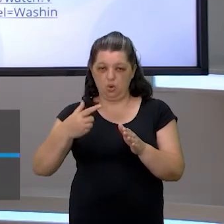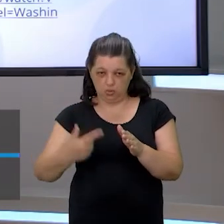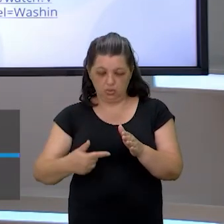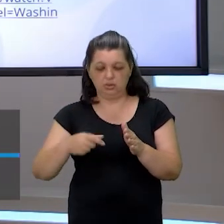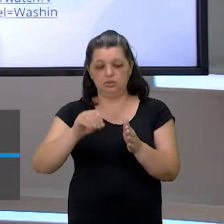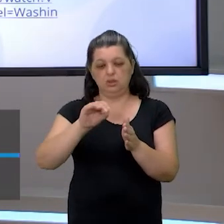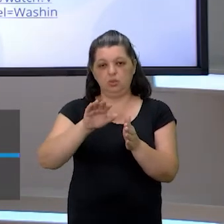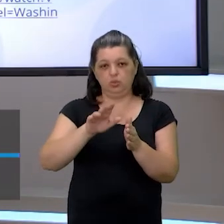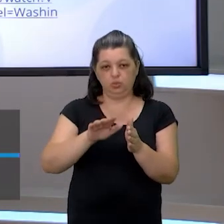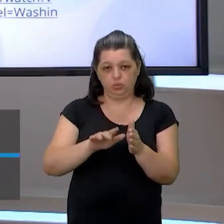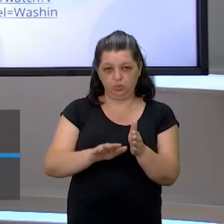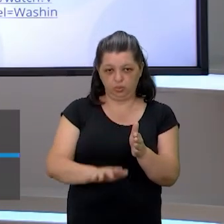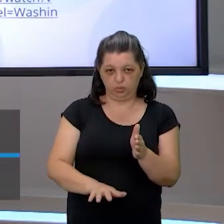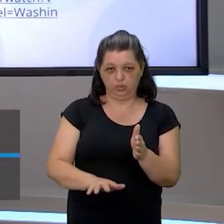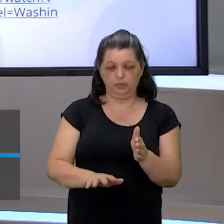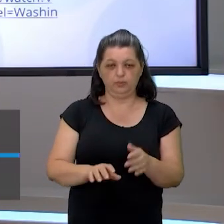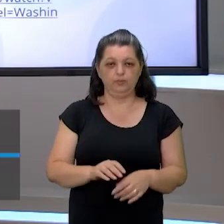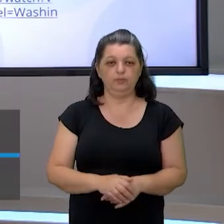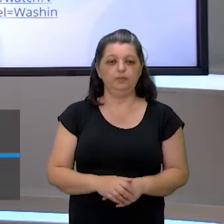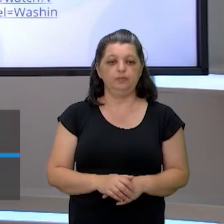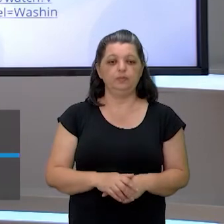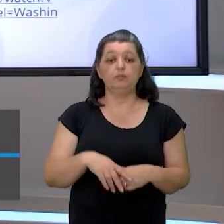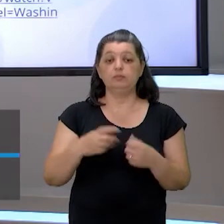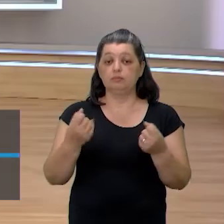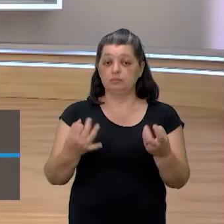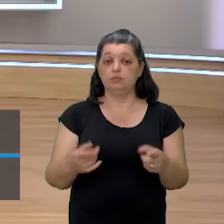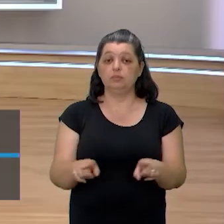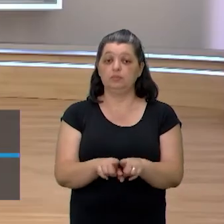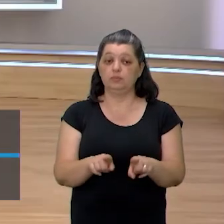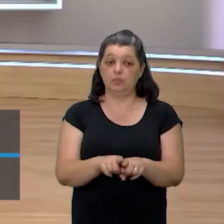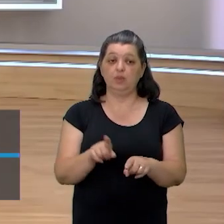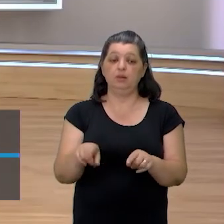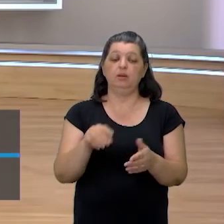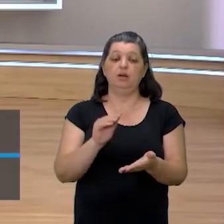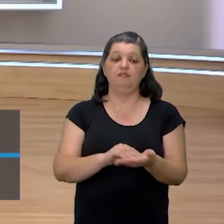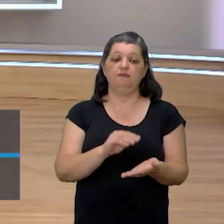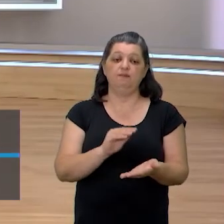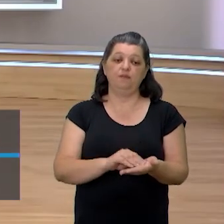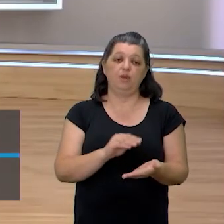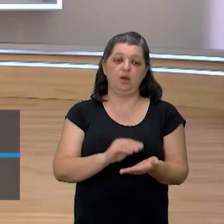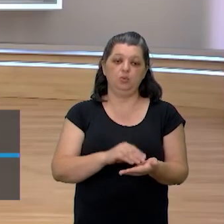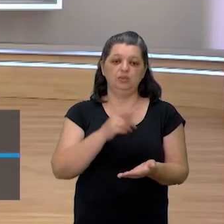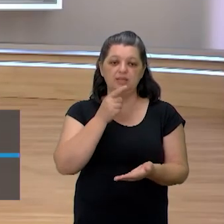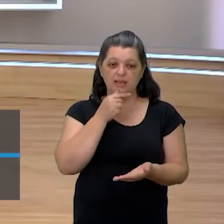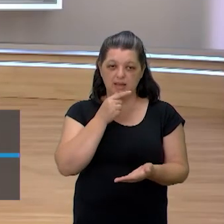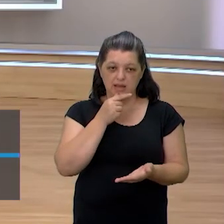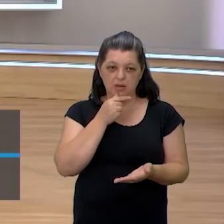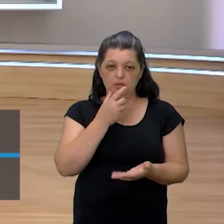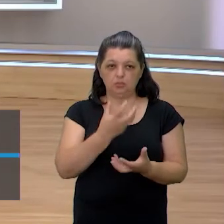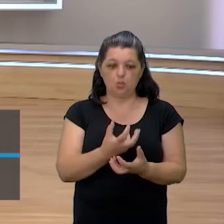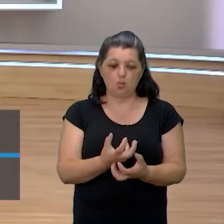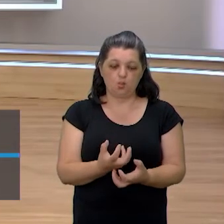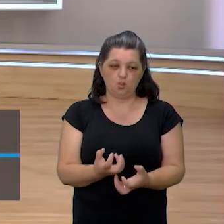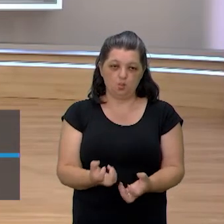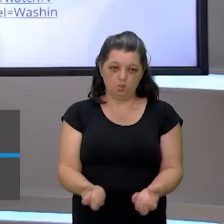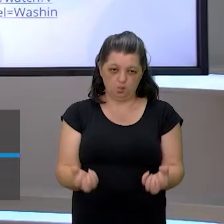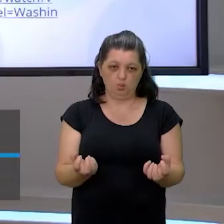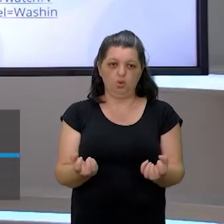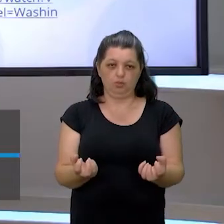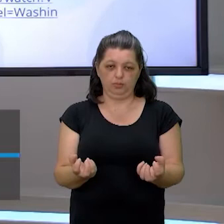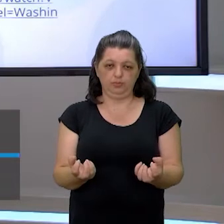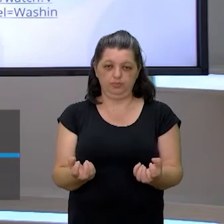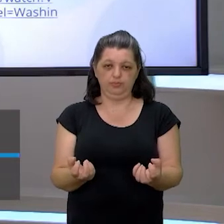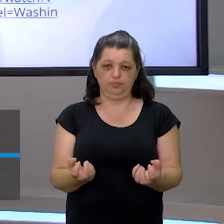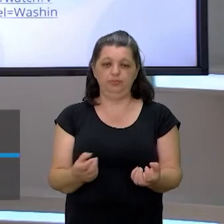Uma outra coisa que, né, Giba, você levantou muito bem é a questão da escassez da água, né? Da seca, da escassez da água. Uma